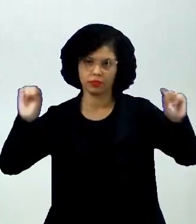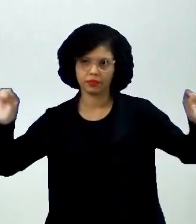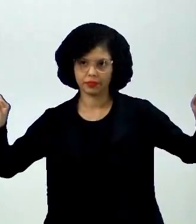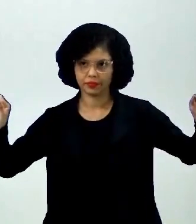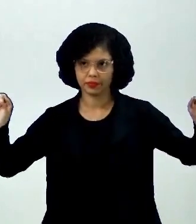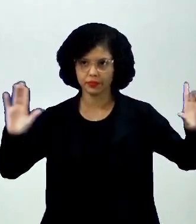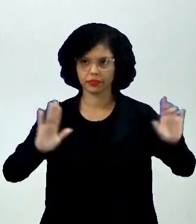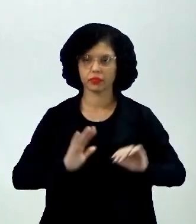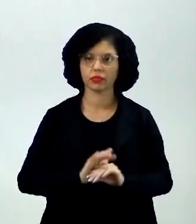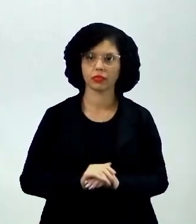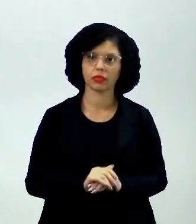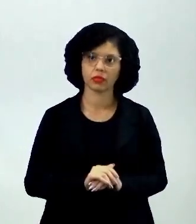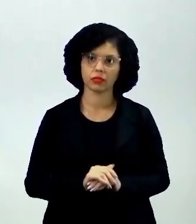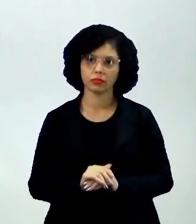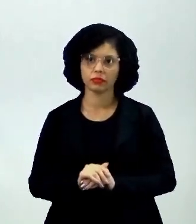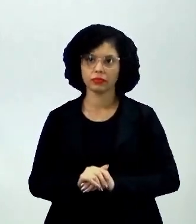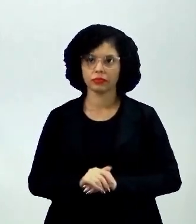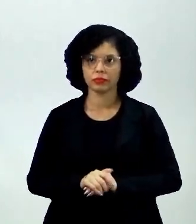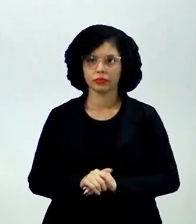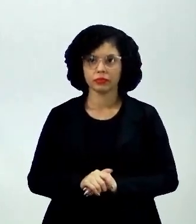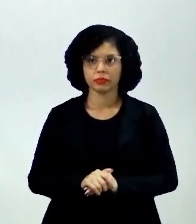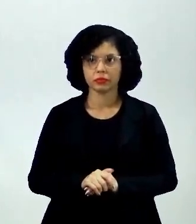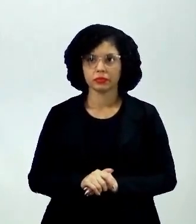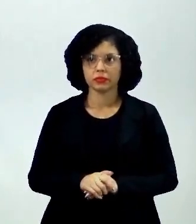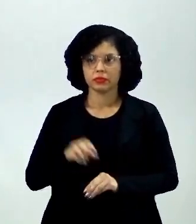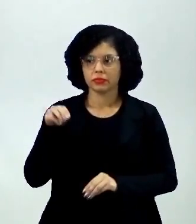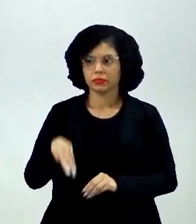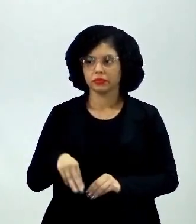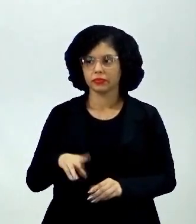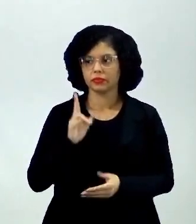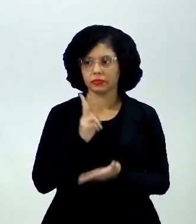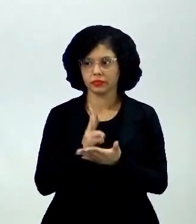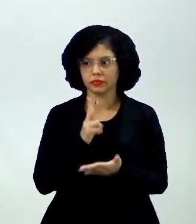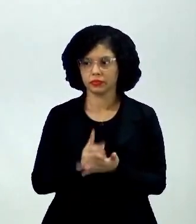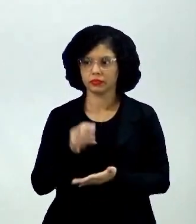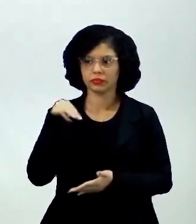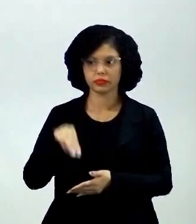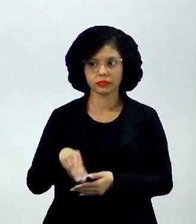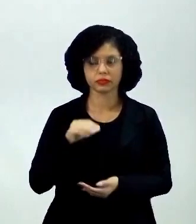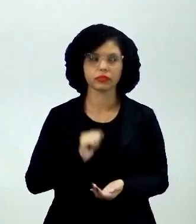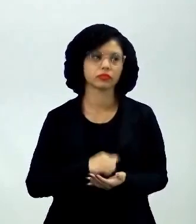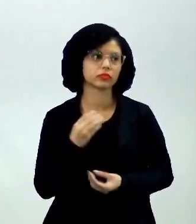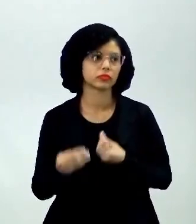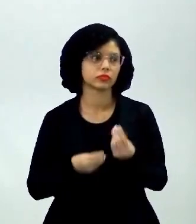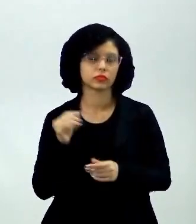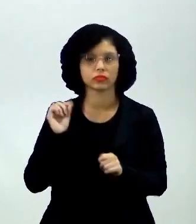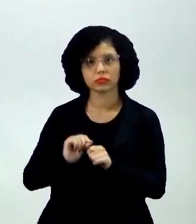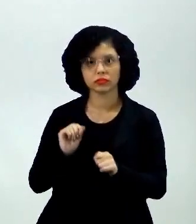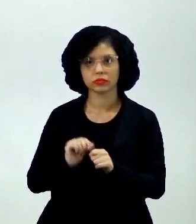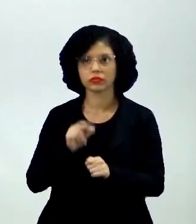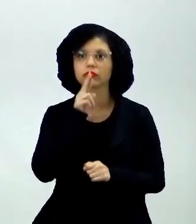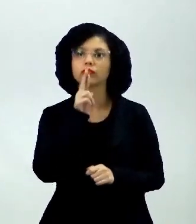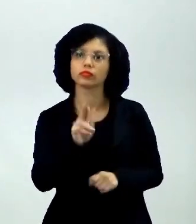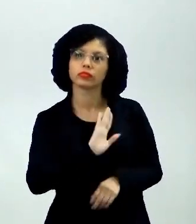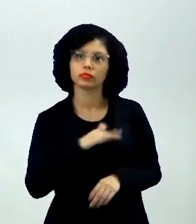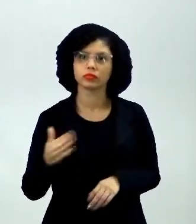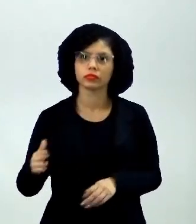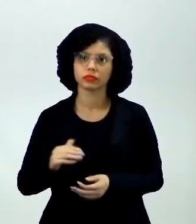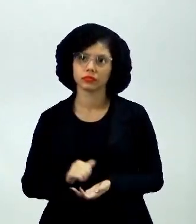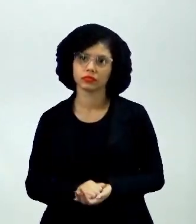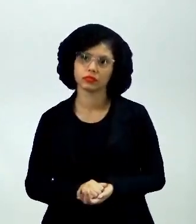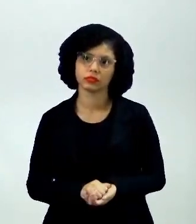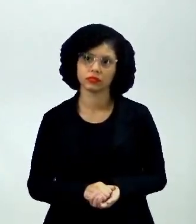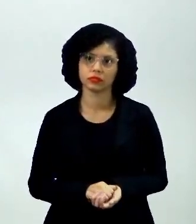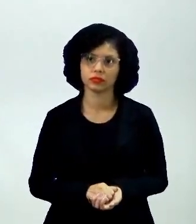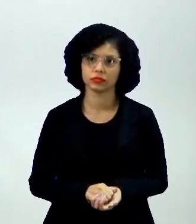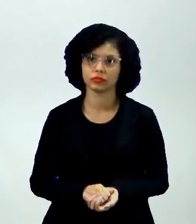de comprimentos, né? Lembrando que o Mzinho aí está se referindo a metro. Como que a gente vai fazer esse cálculo quando se refere